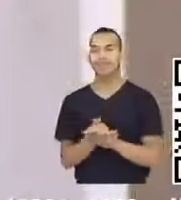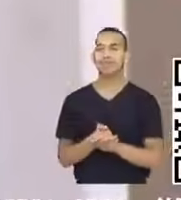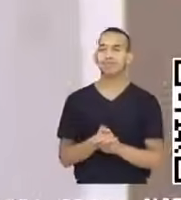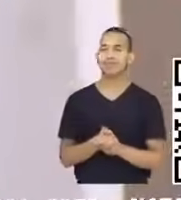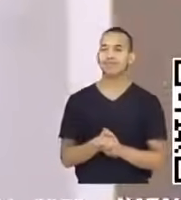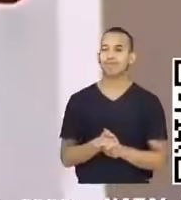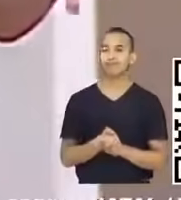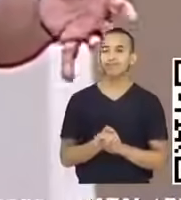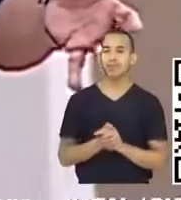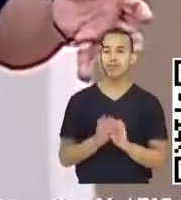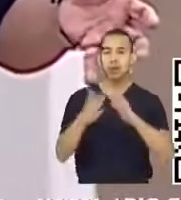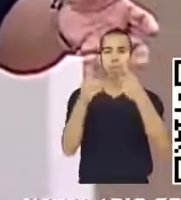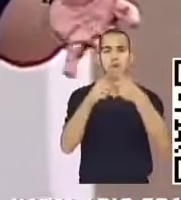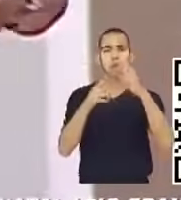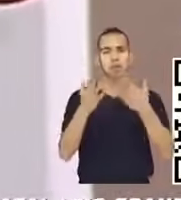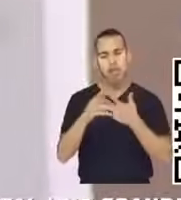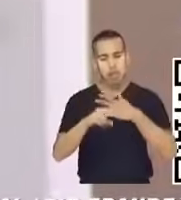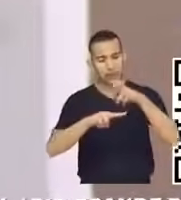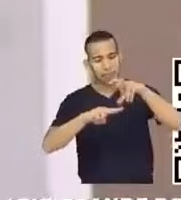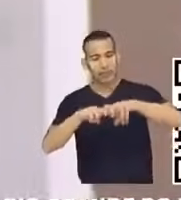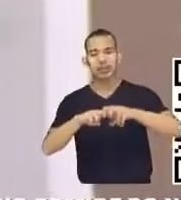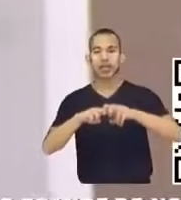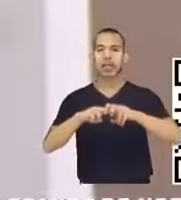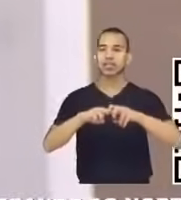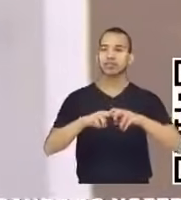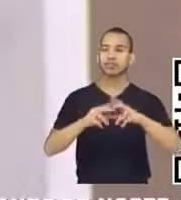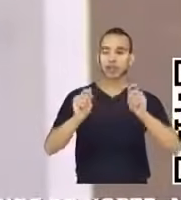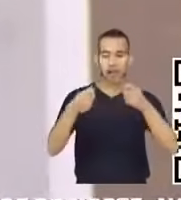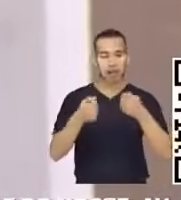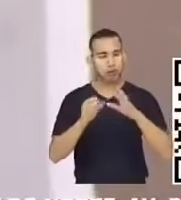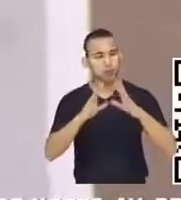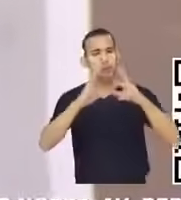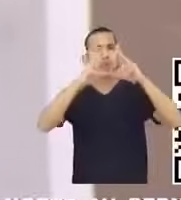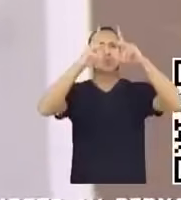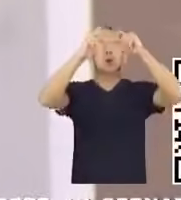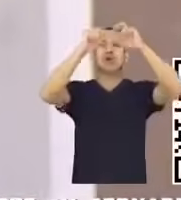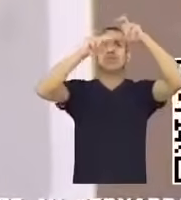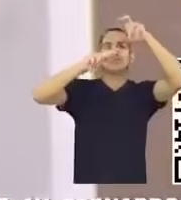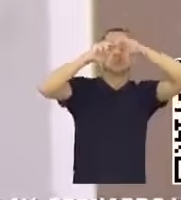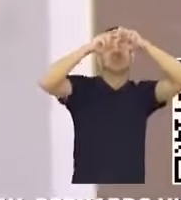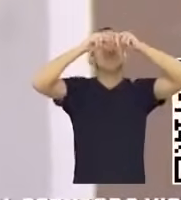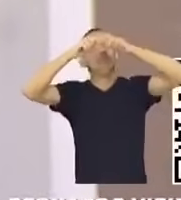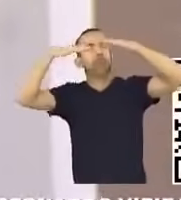a onde eu me assento eu ocupo todo o céu